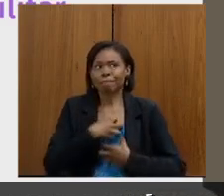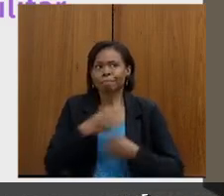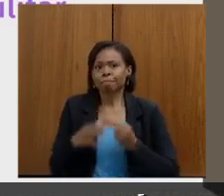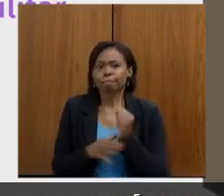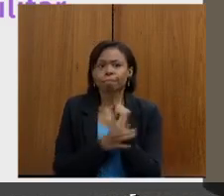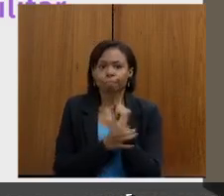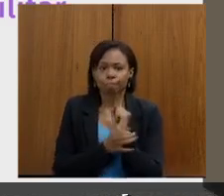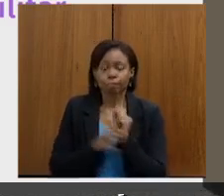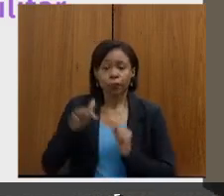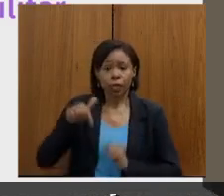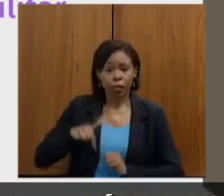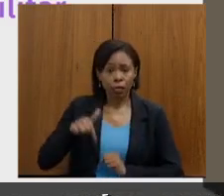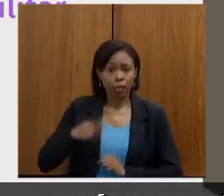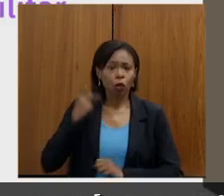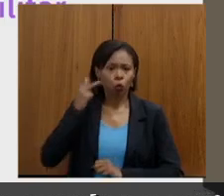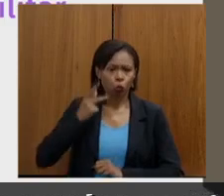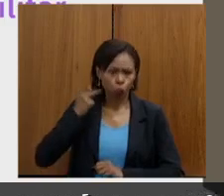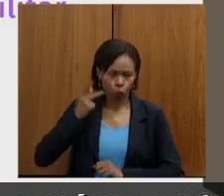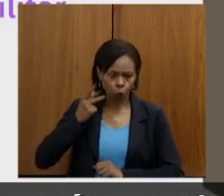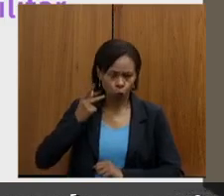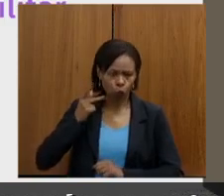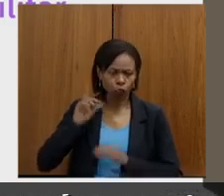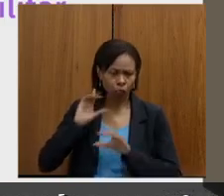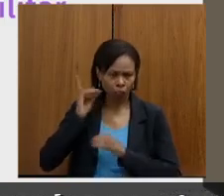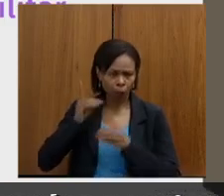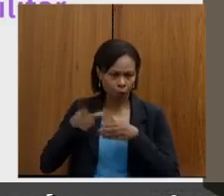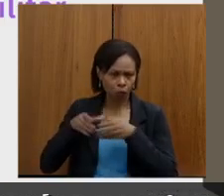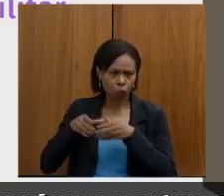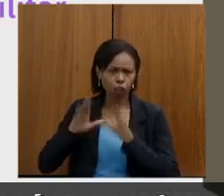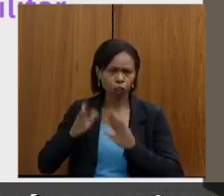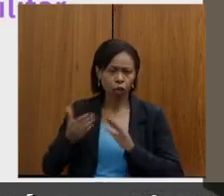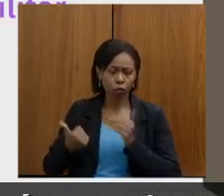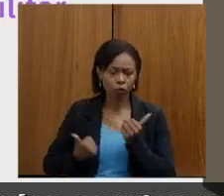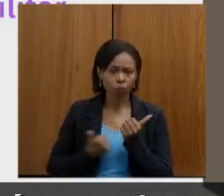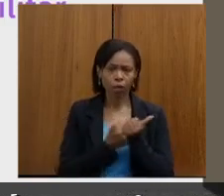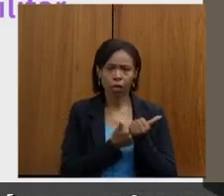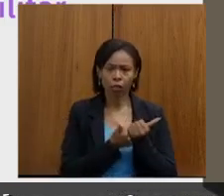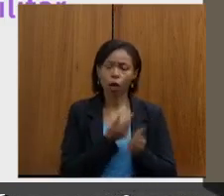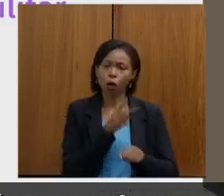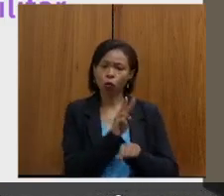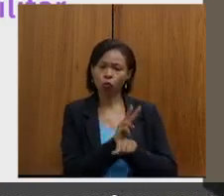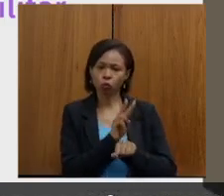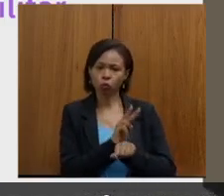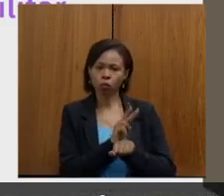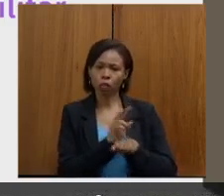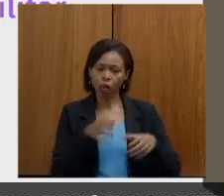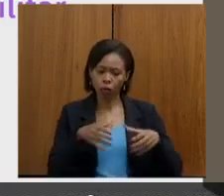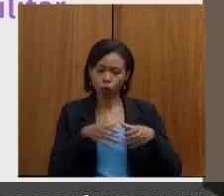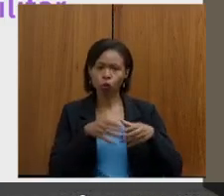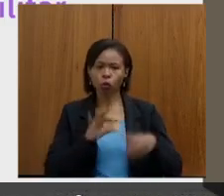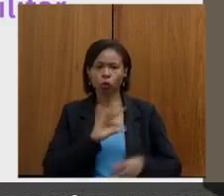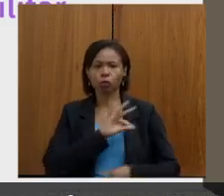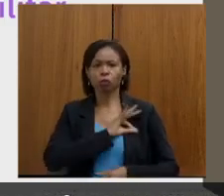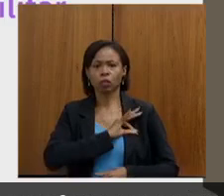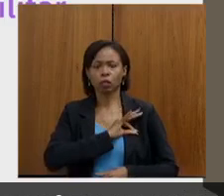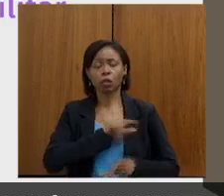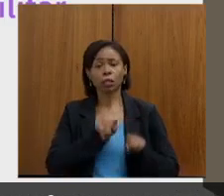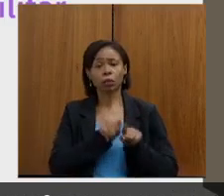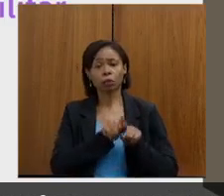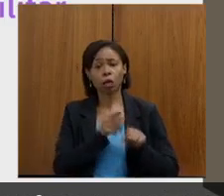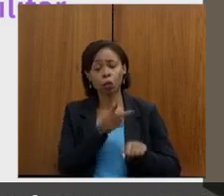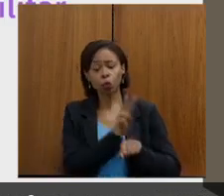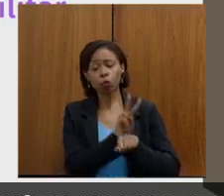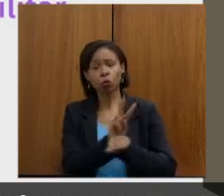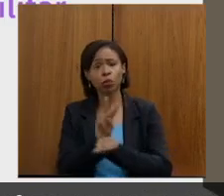aqui né com certeza já tem nos apoiado a cuidar da polícia militar e cuidando das pessoas